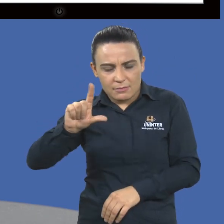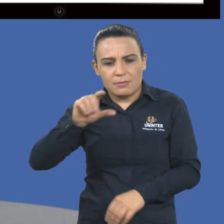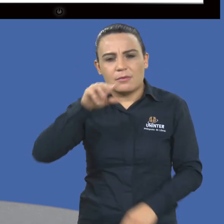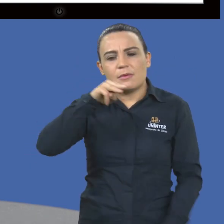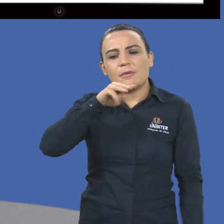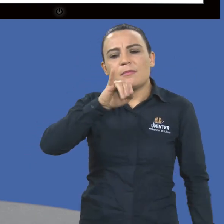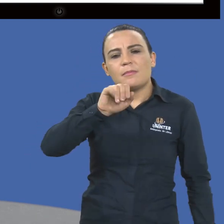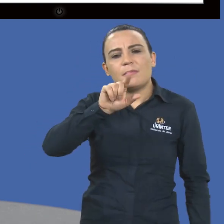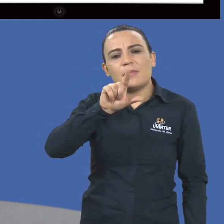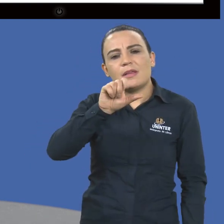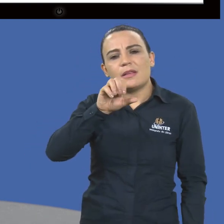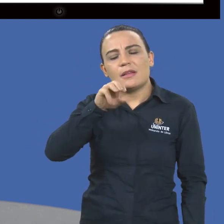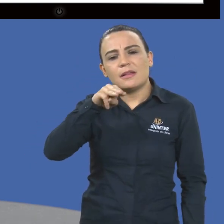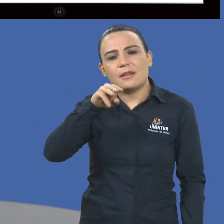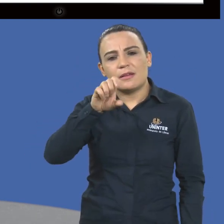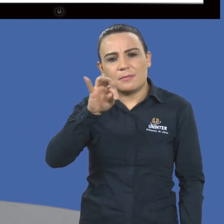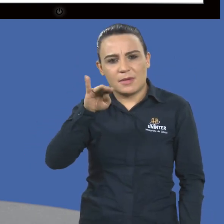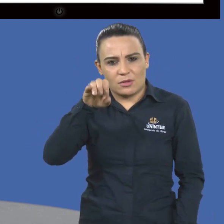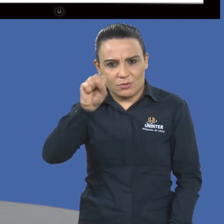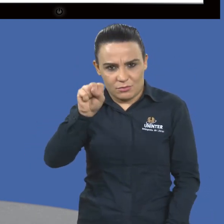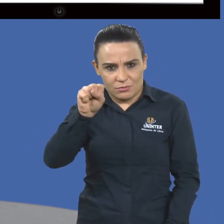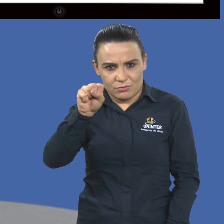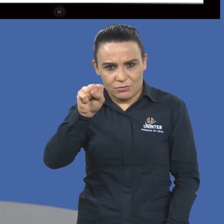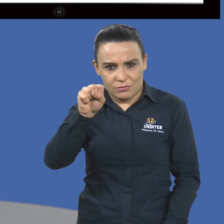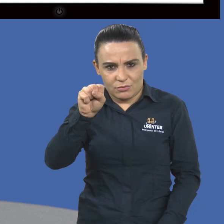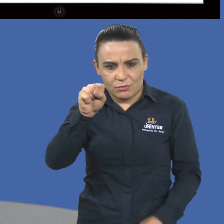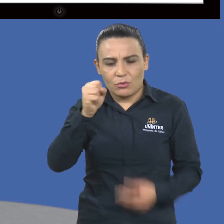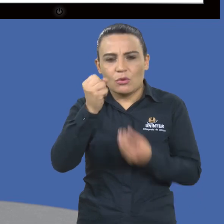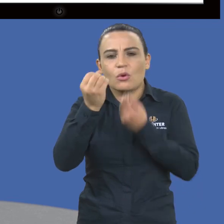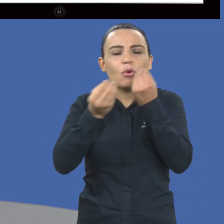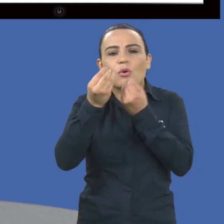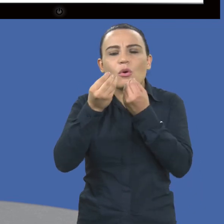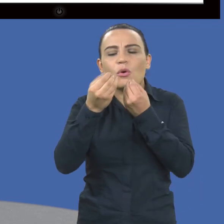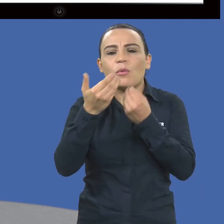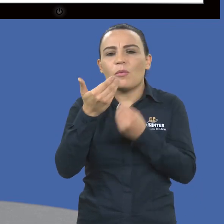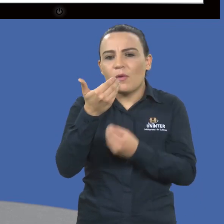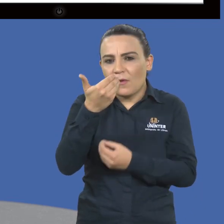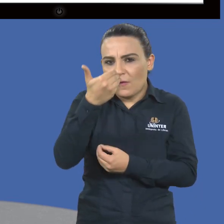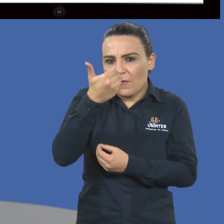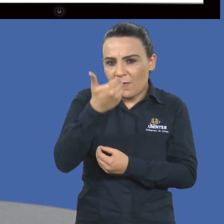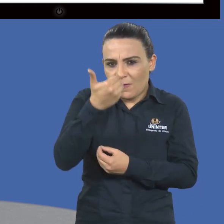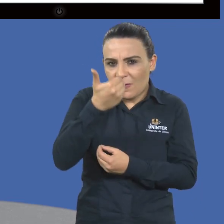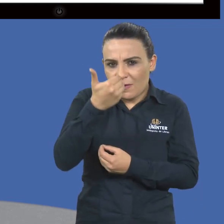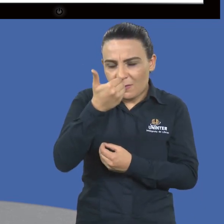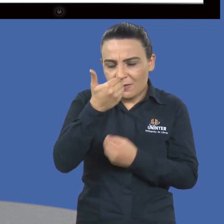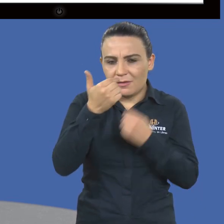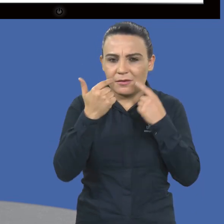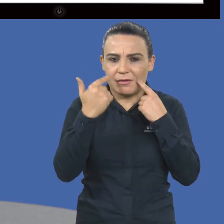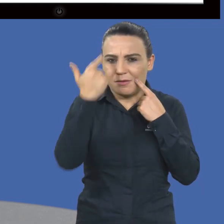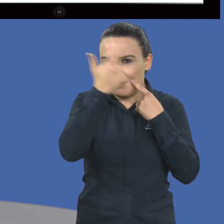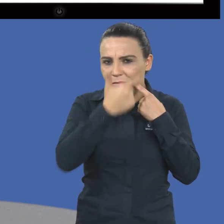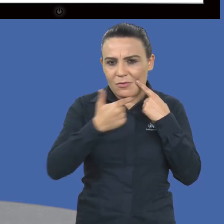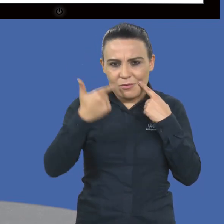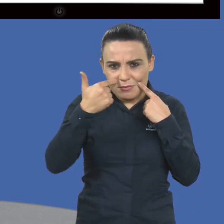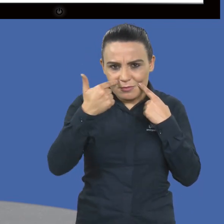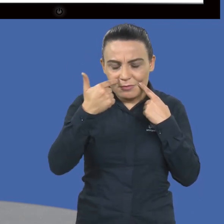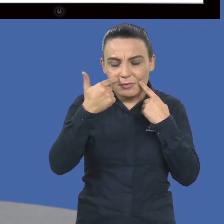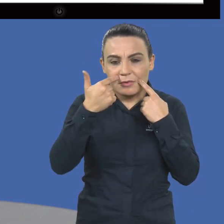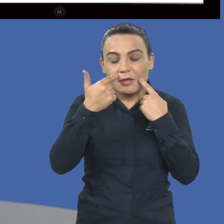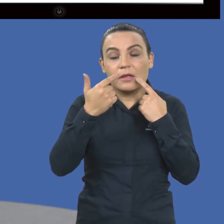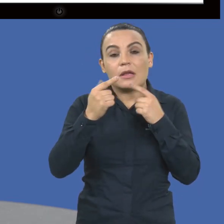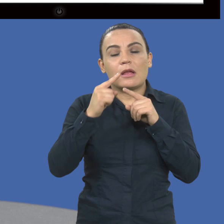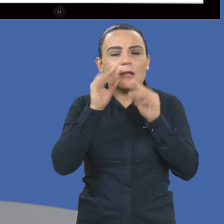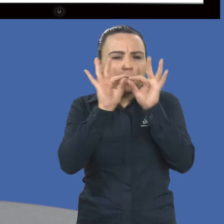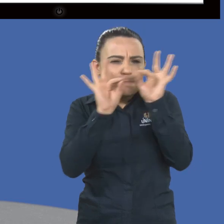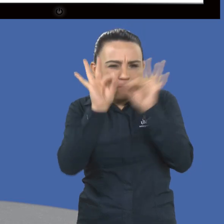disso não é que vai firmar um diagnóstico da síndrome de Down, mas vai dizer que existe